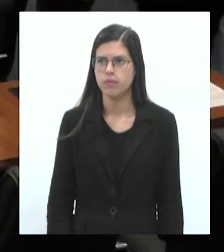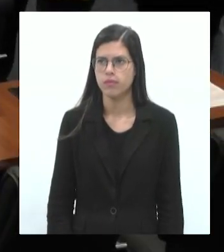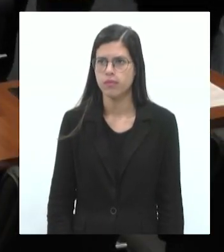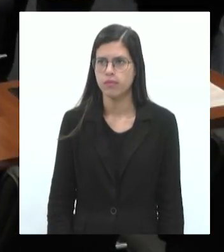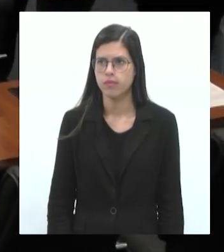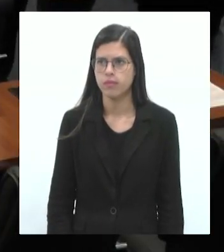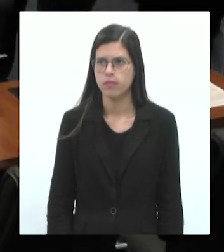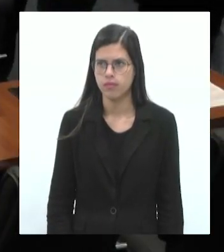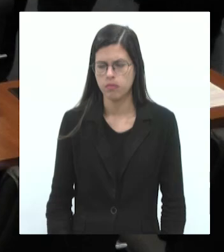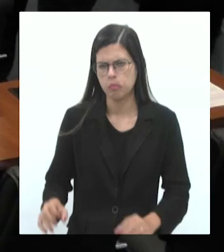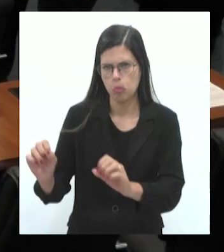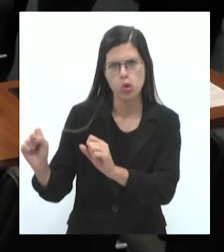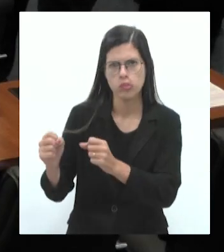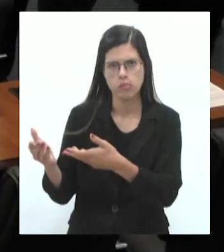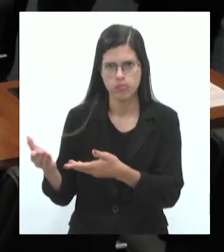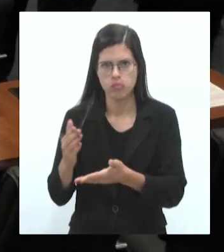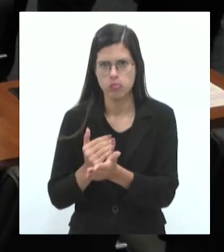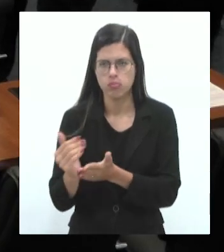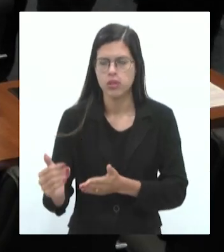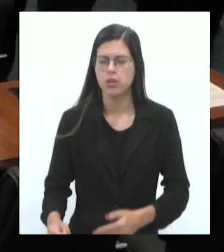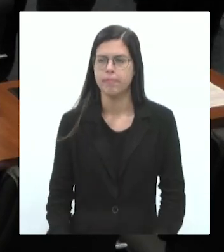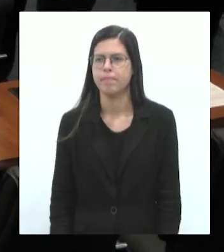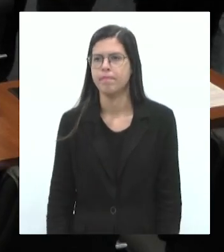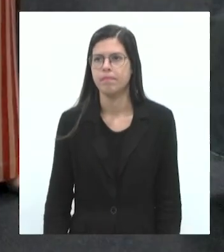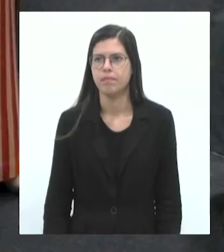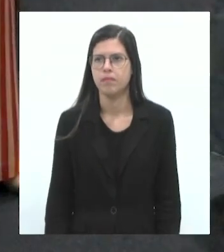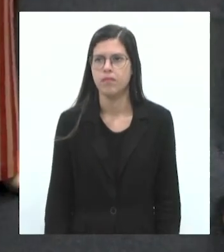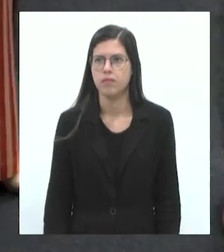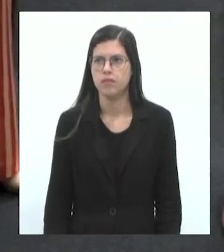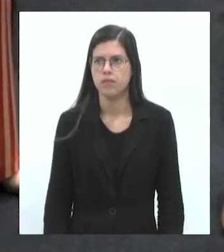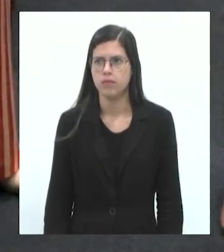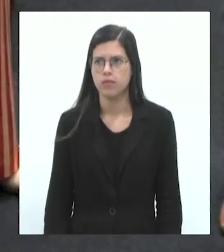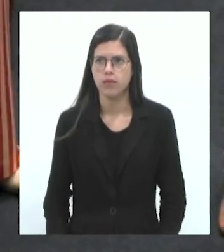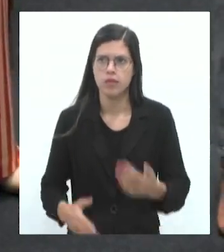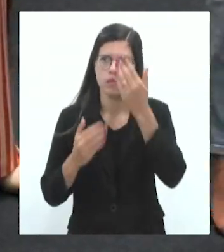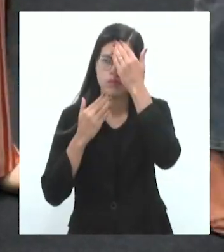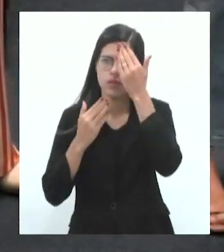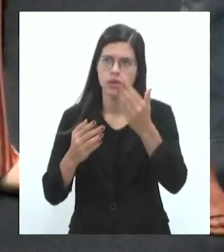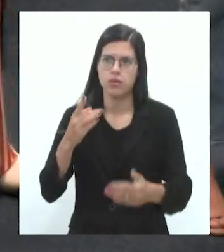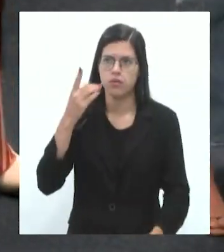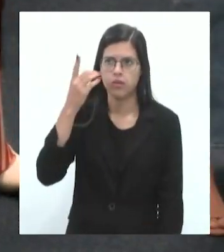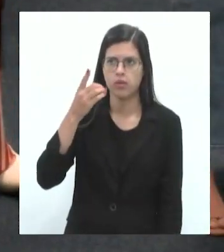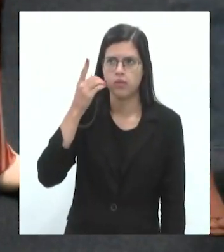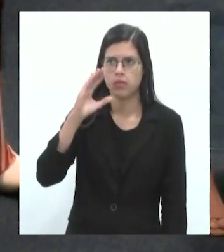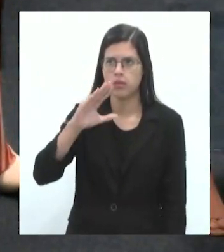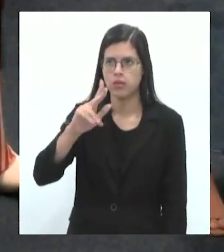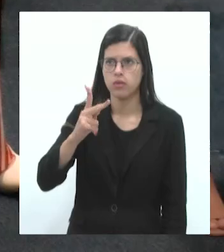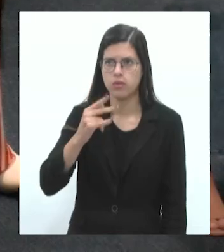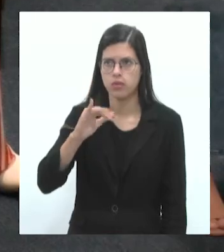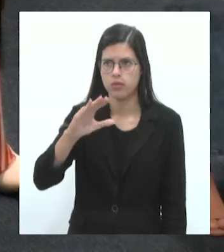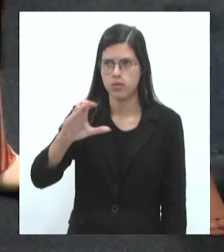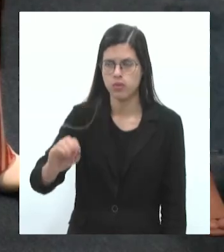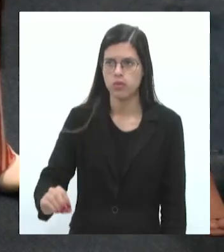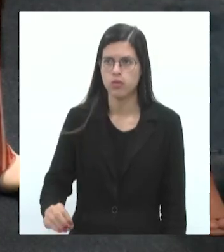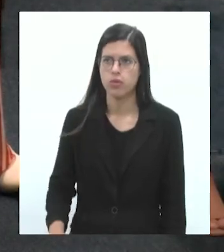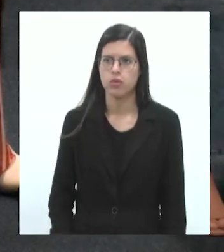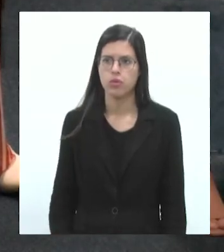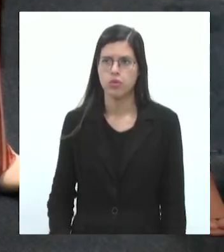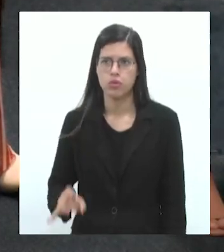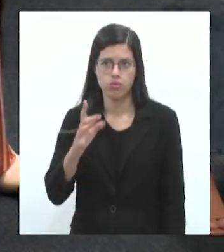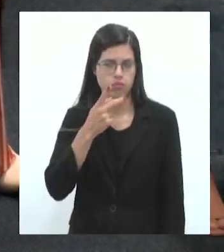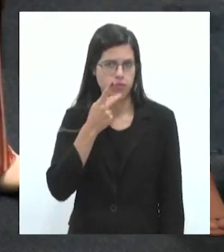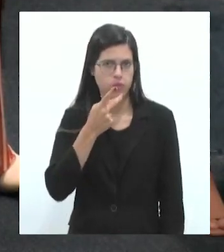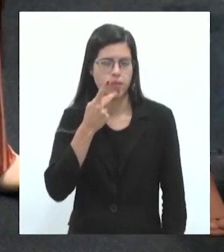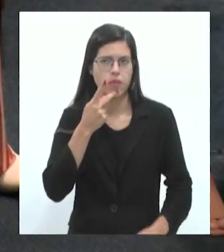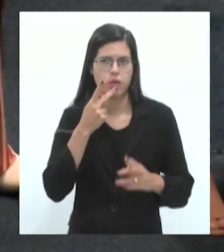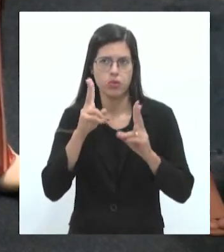Não, pode ser o senhor. Tá bom. Não, presidente. Obrigado, deputado Chico Machado. Apenas dizer que declarar o